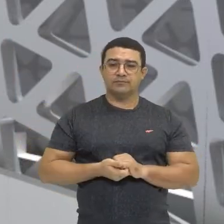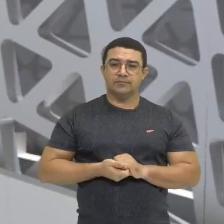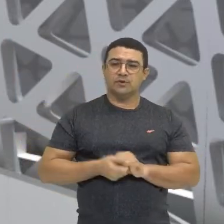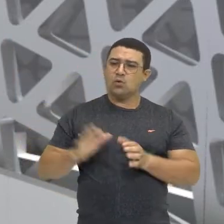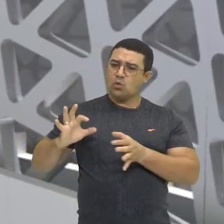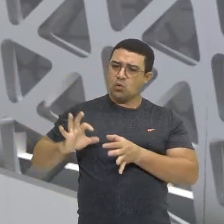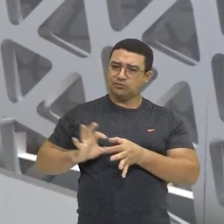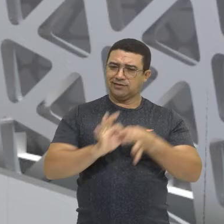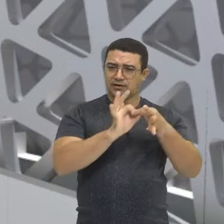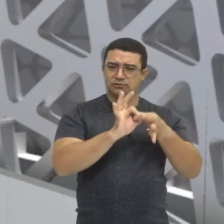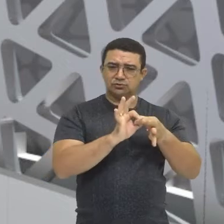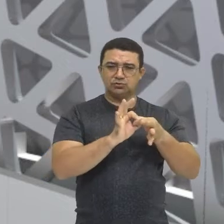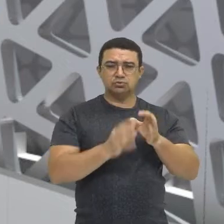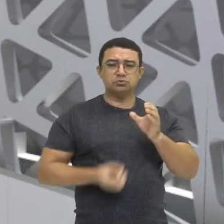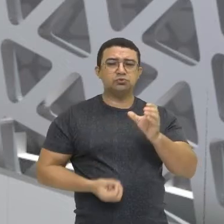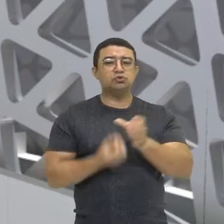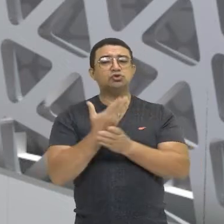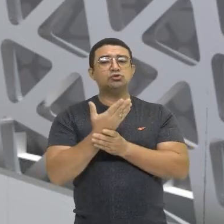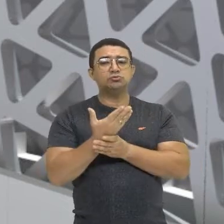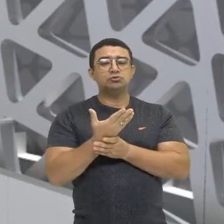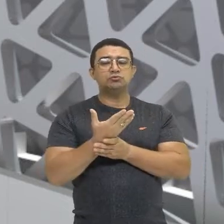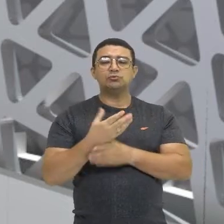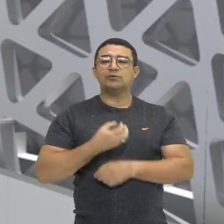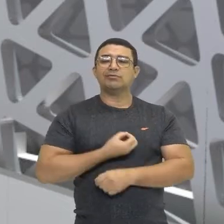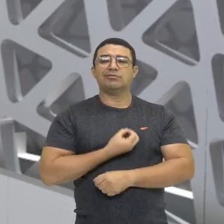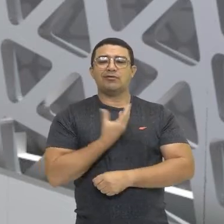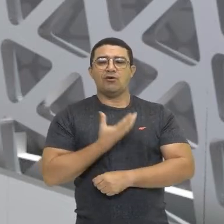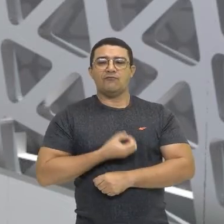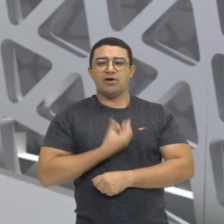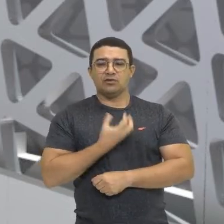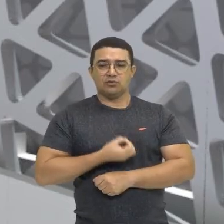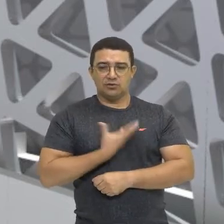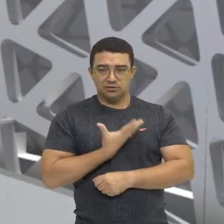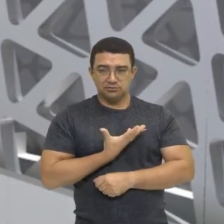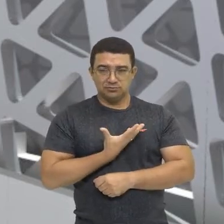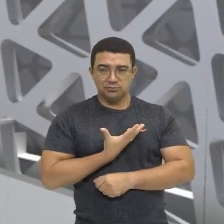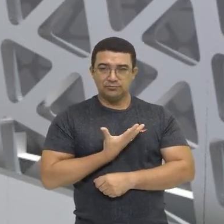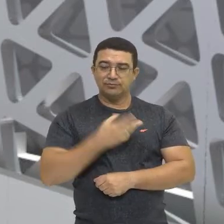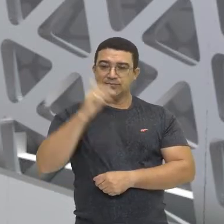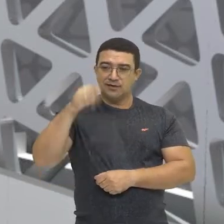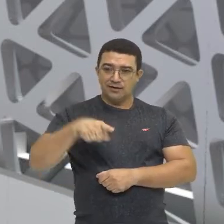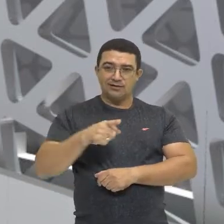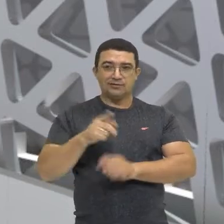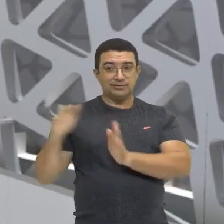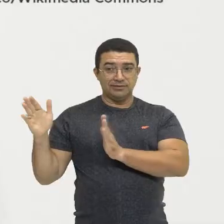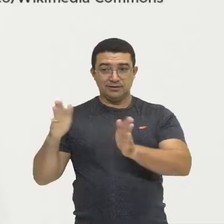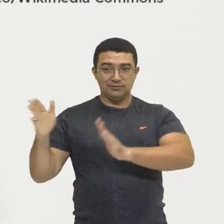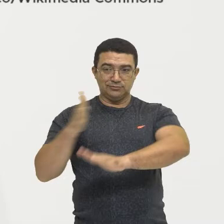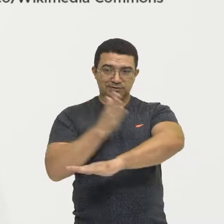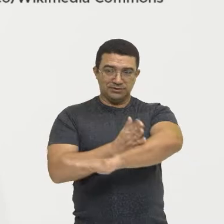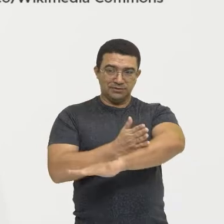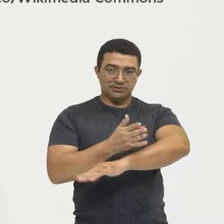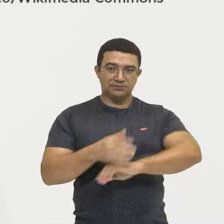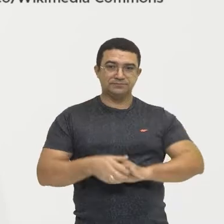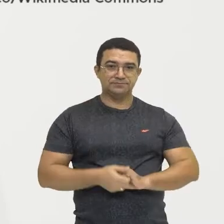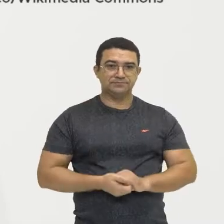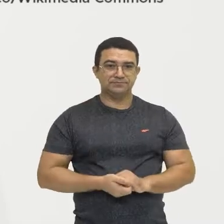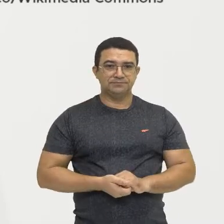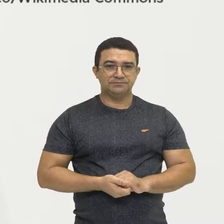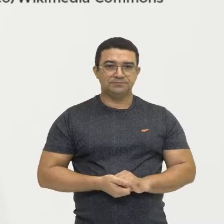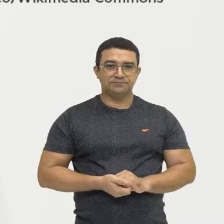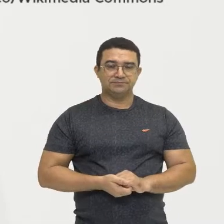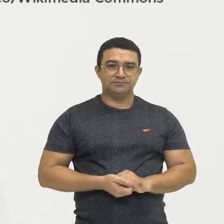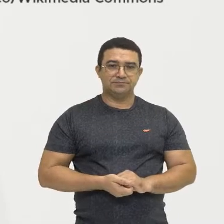de surgimento do trovadorismo, que você já sabe, se situa na Idade Média. Vamos lá. Olha